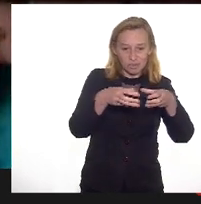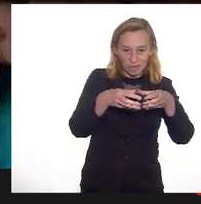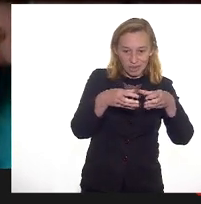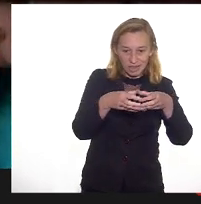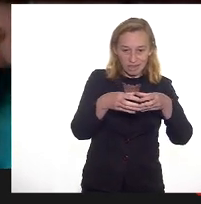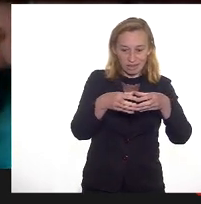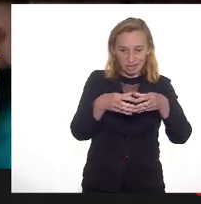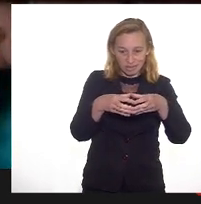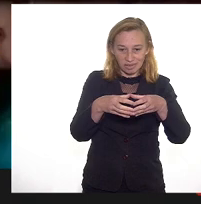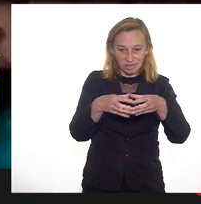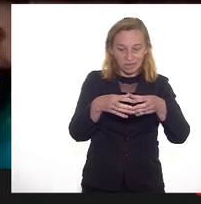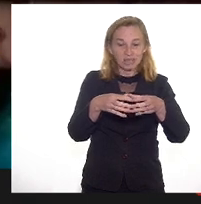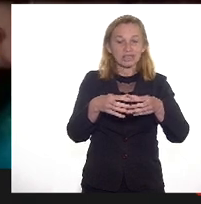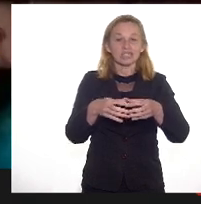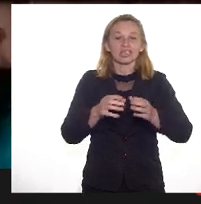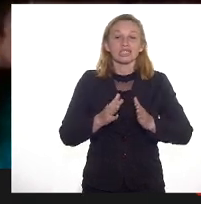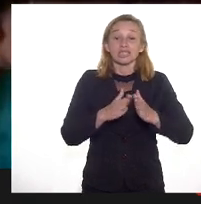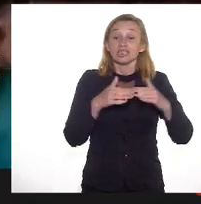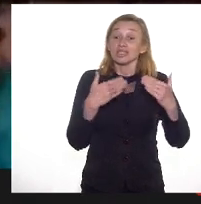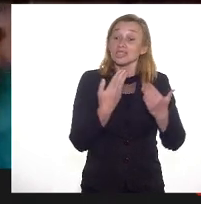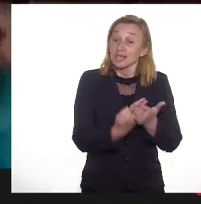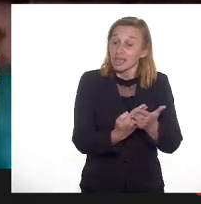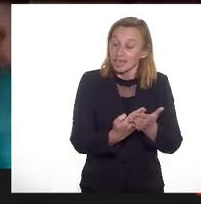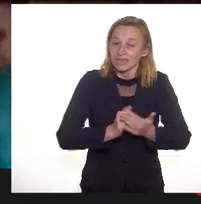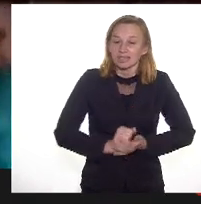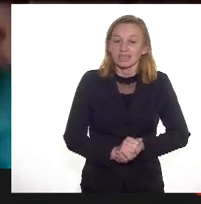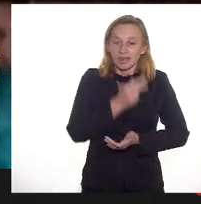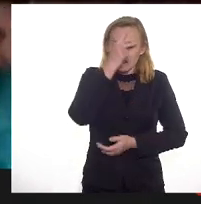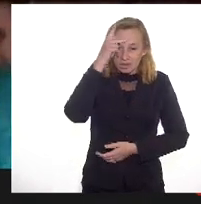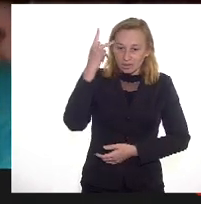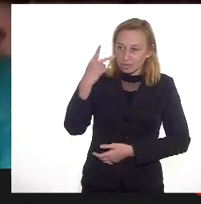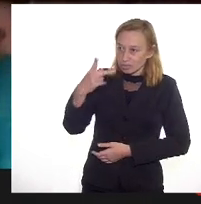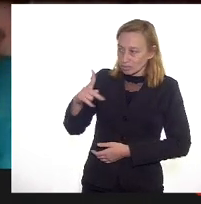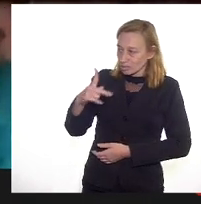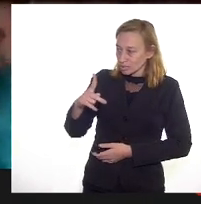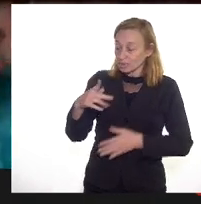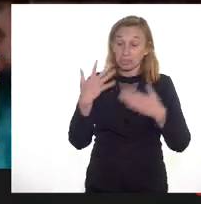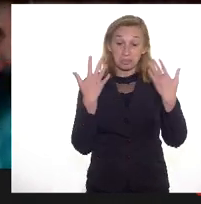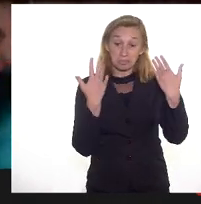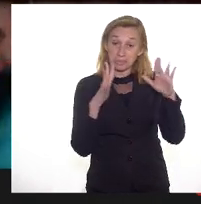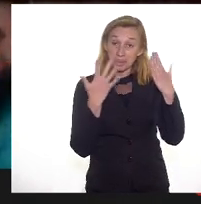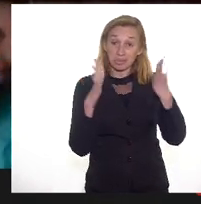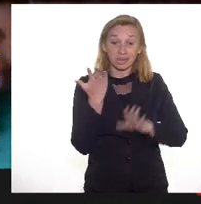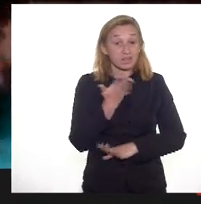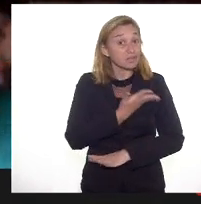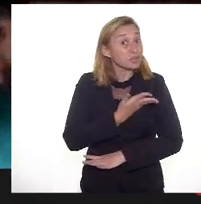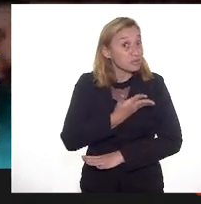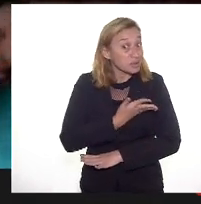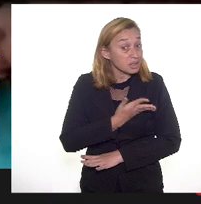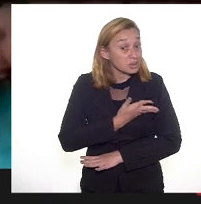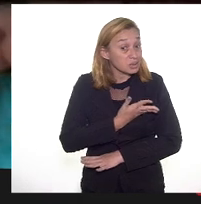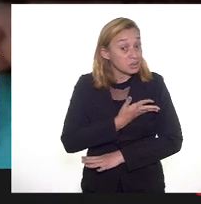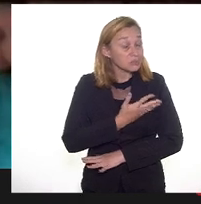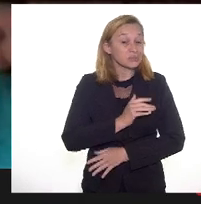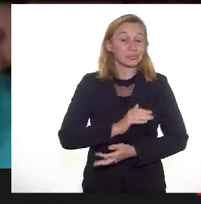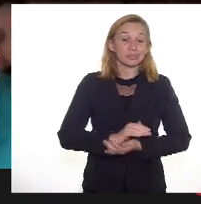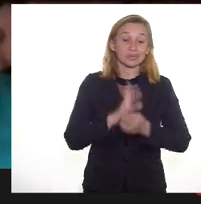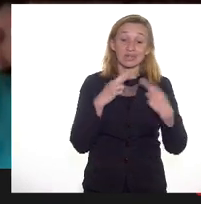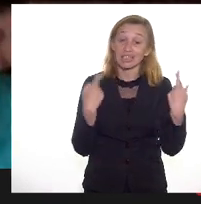comissão parlamentar de inquérito. E, na pessoa de Vossa Excelência, eu saúdo os colegas presentes a